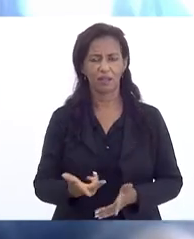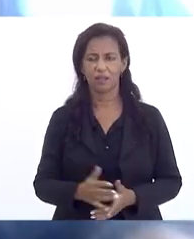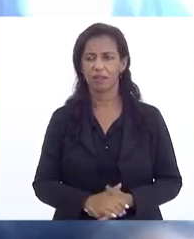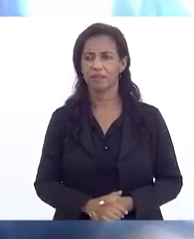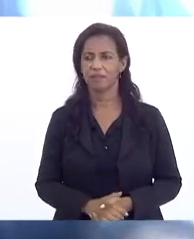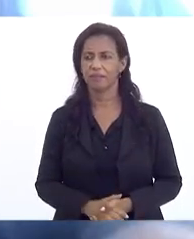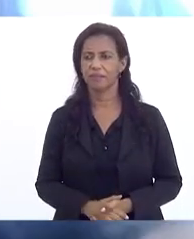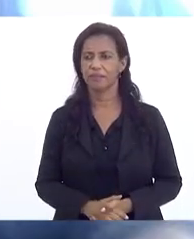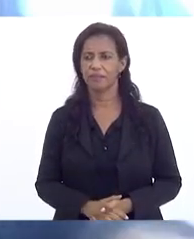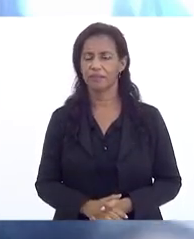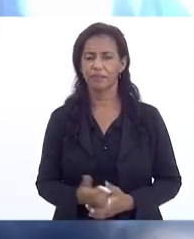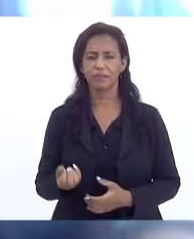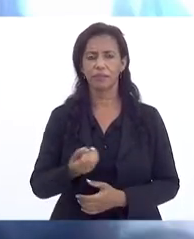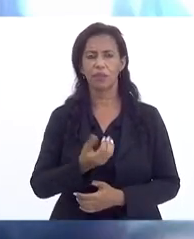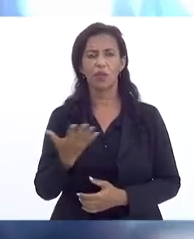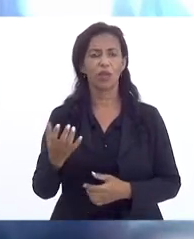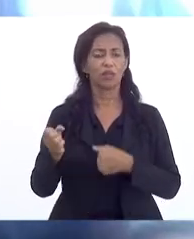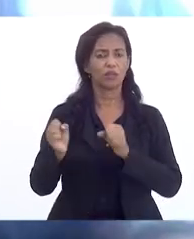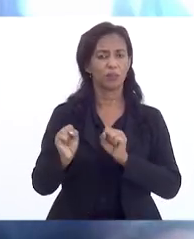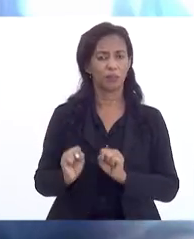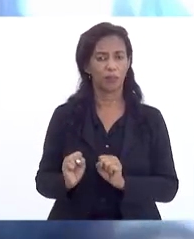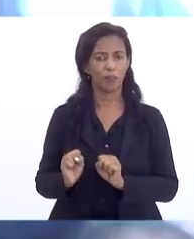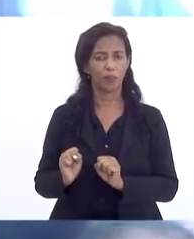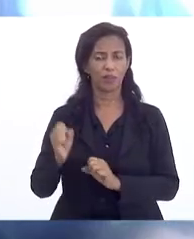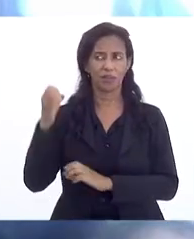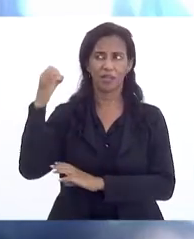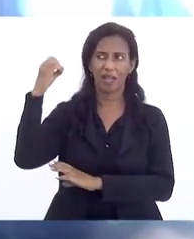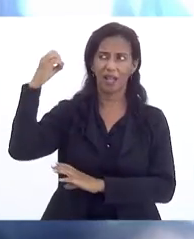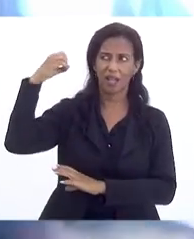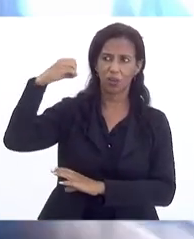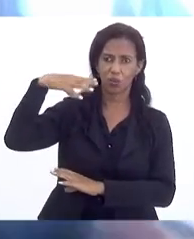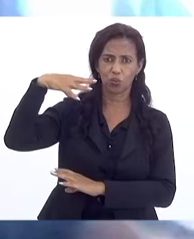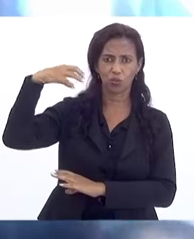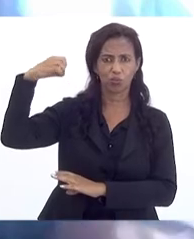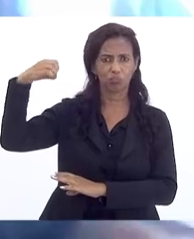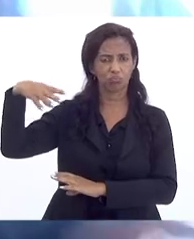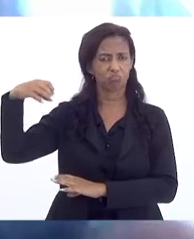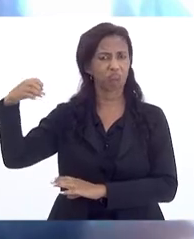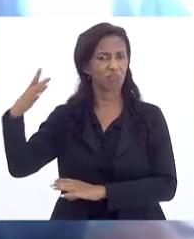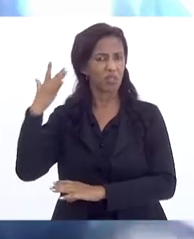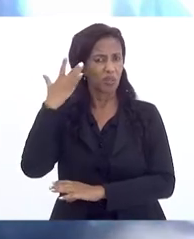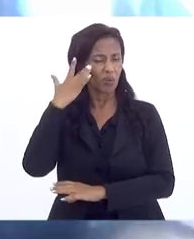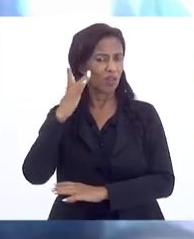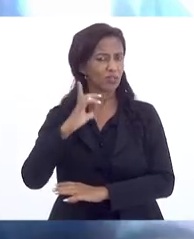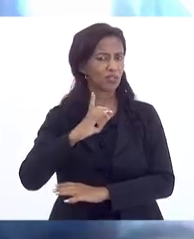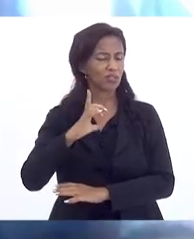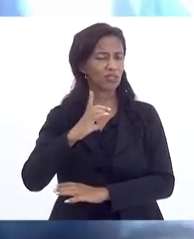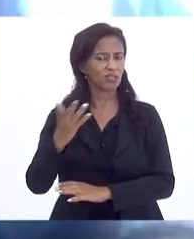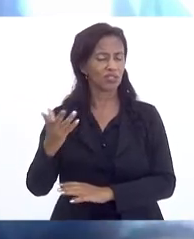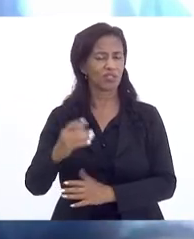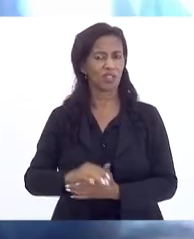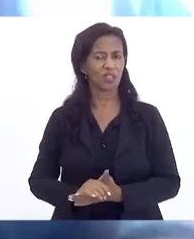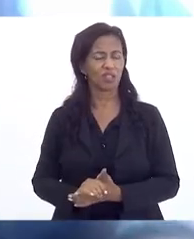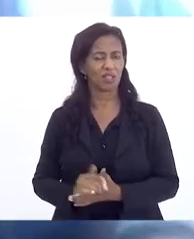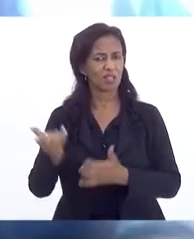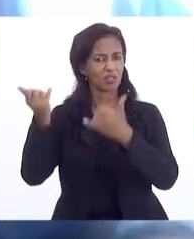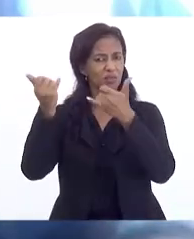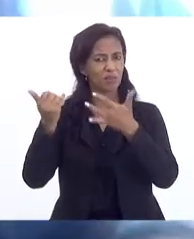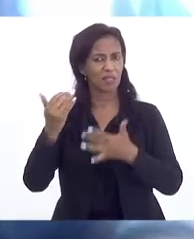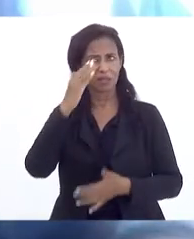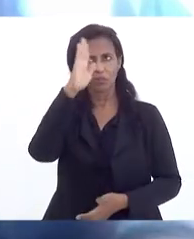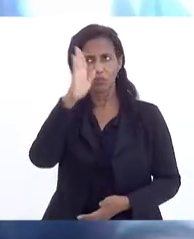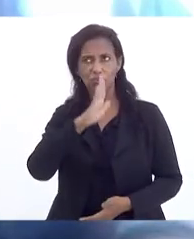da... o quanto pode ser a luminosidade? Eu tenho a impressão que isso é uma coisa definida